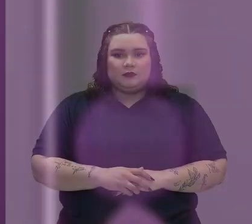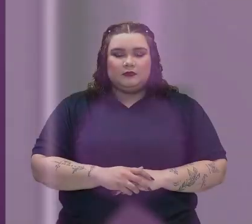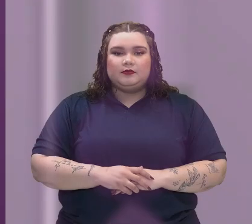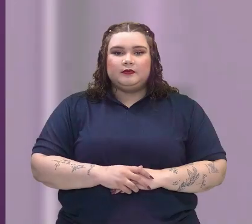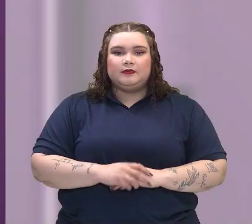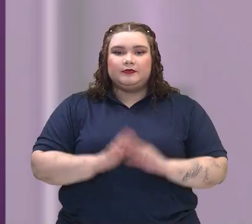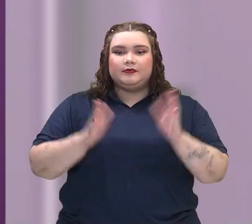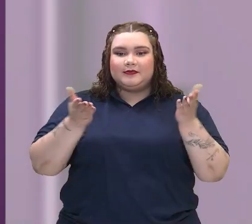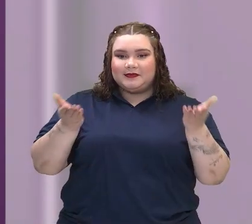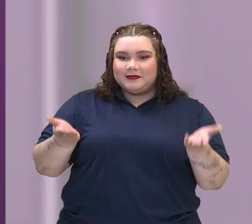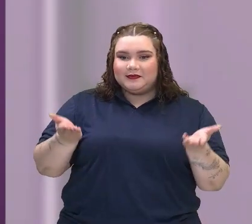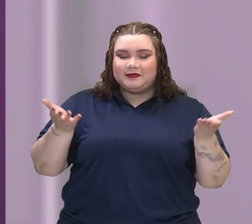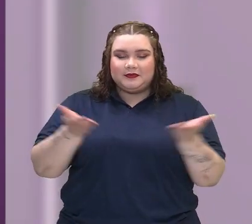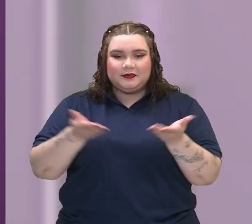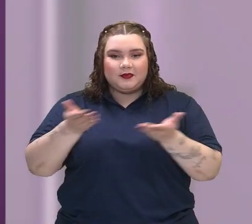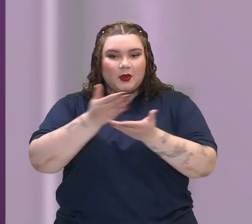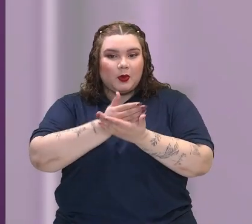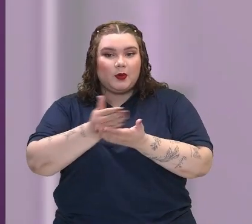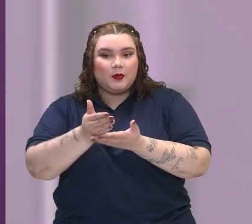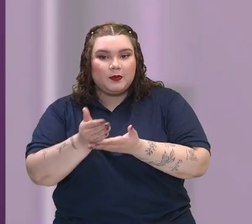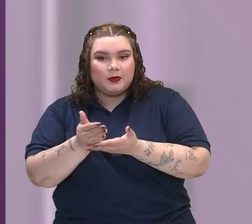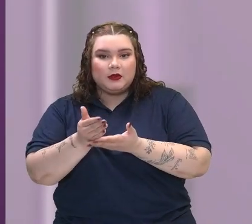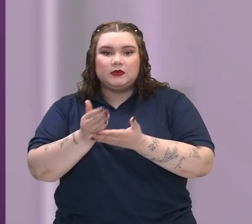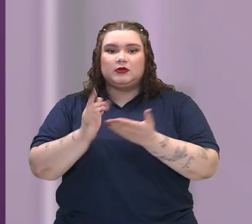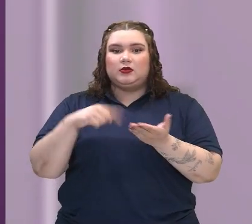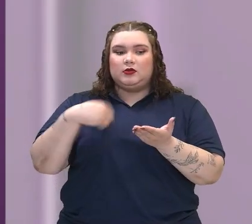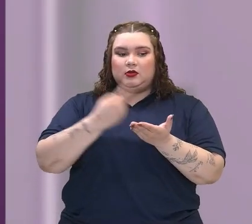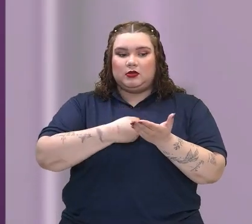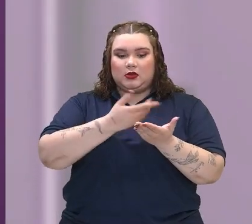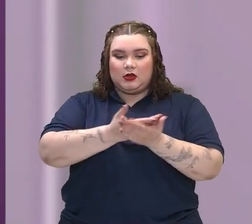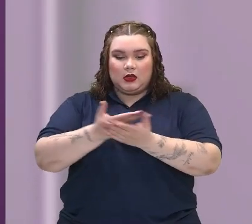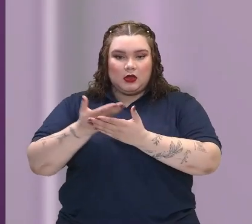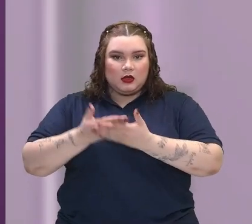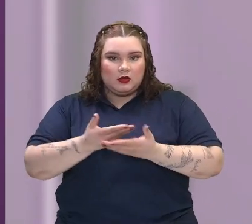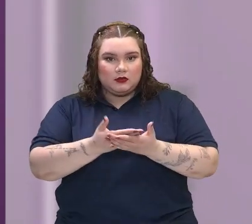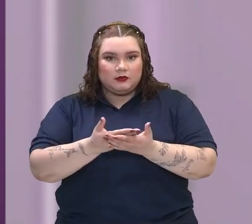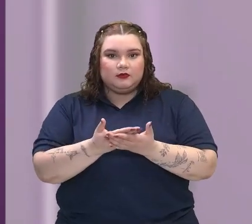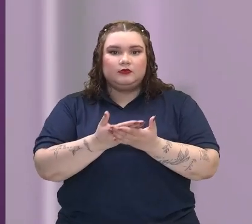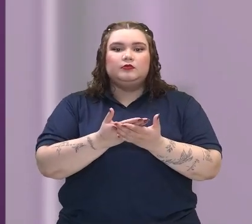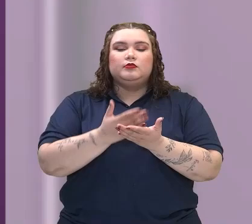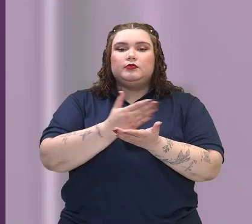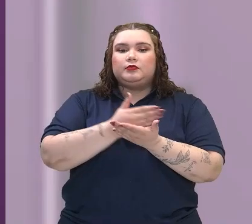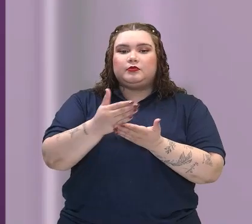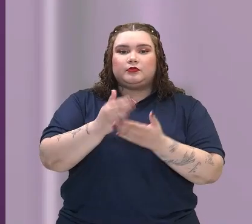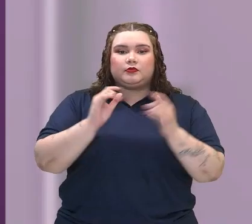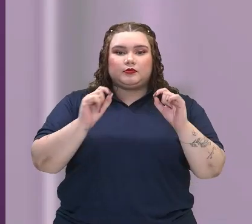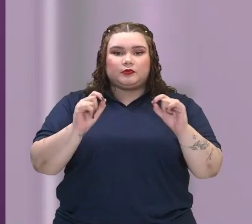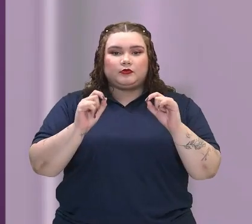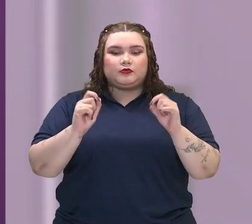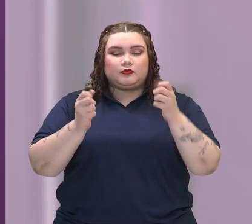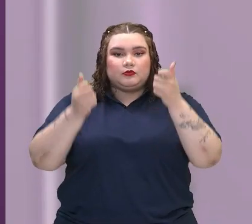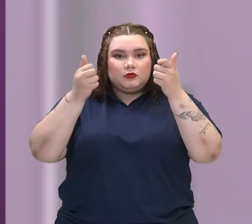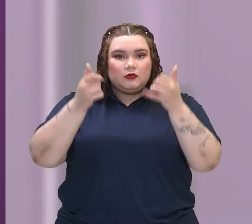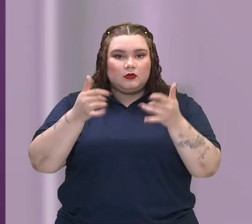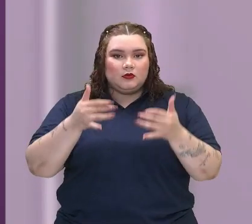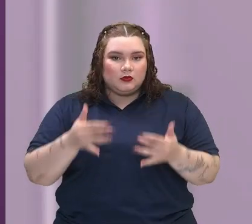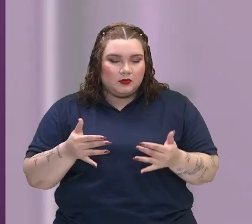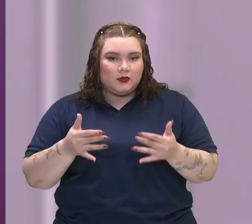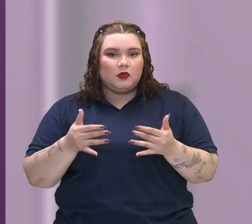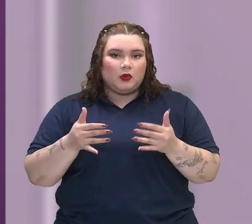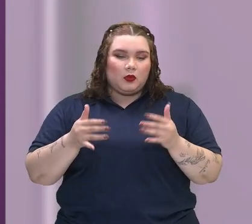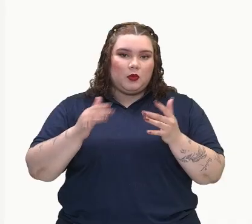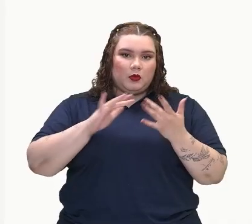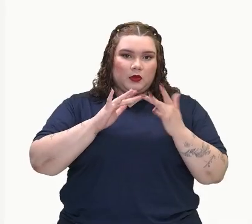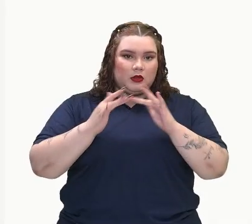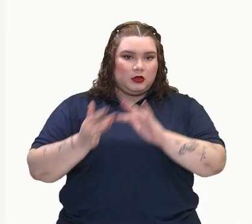Muito bem, então para darmos início à nossa aula de hoje, né, vamos aqui passar primeiro pela definição, como é de prática. Então me acompanhem